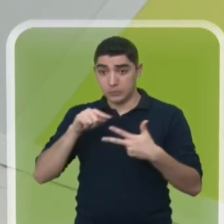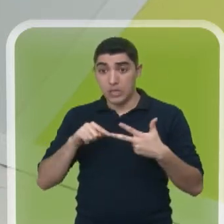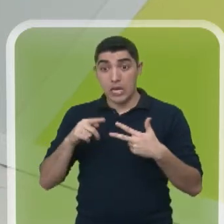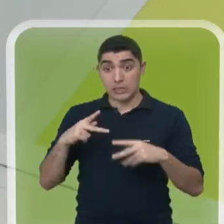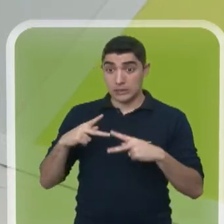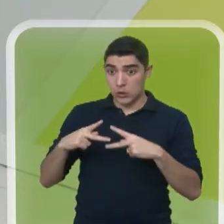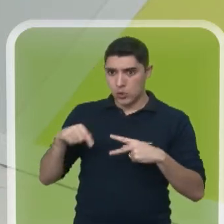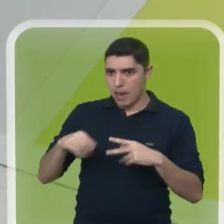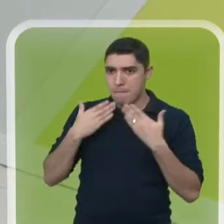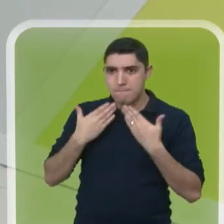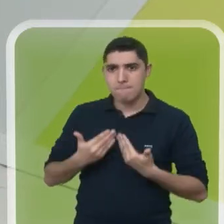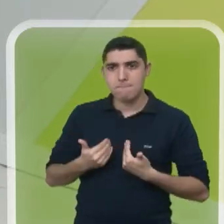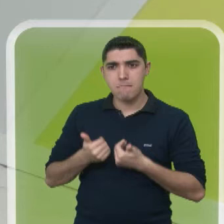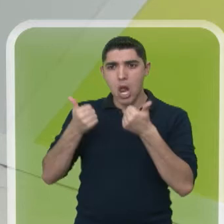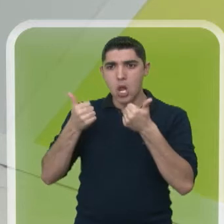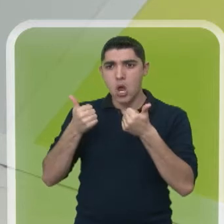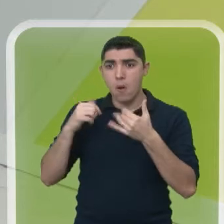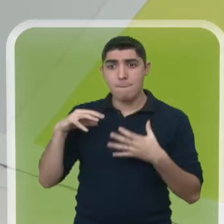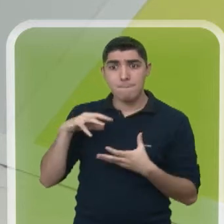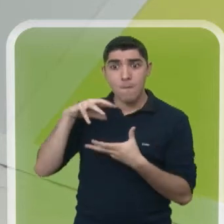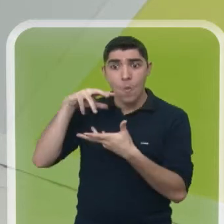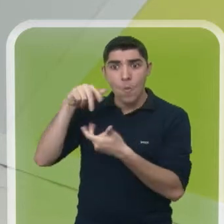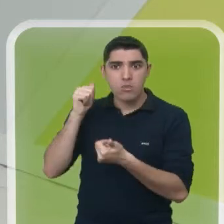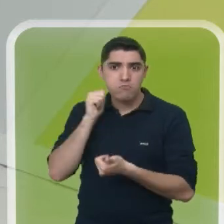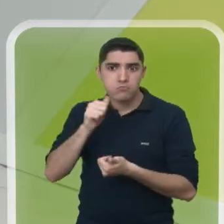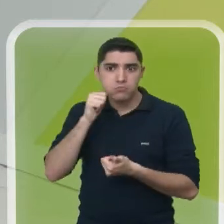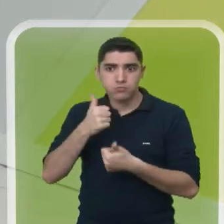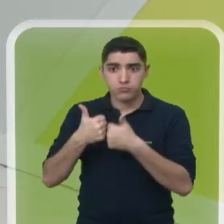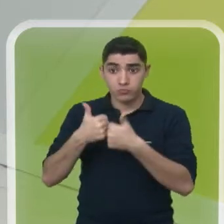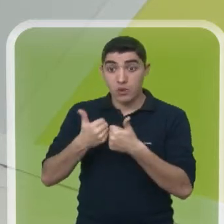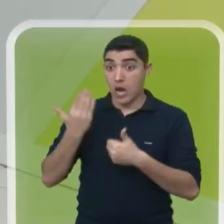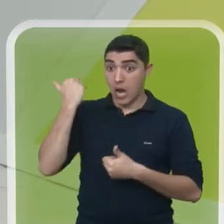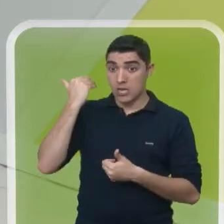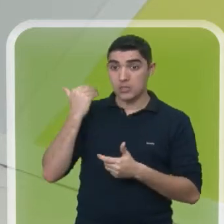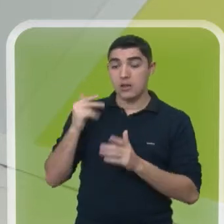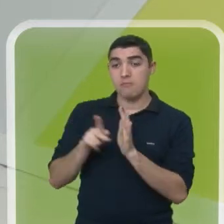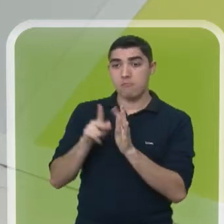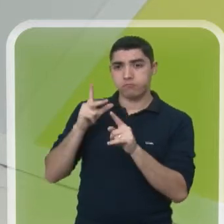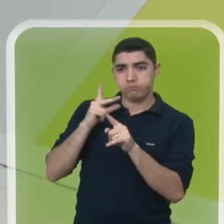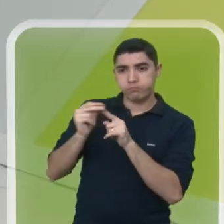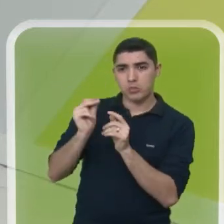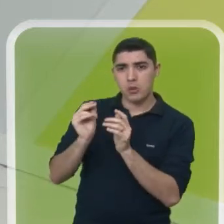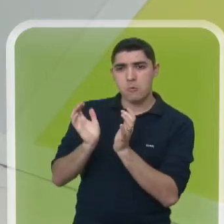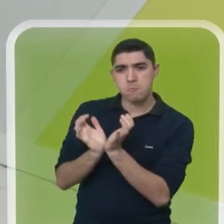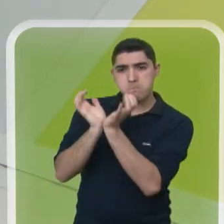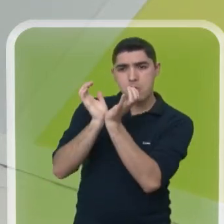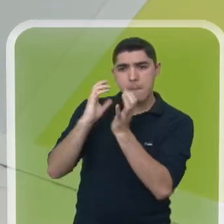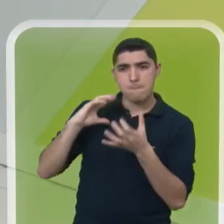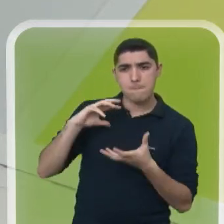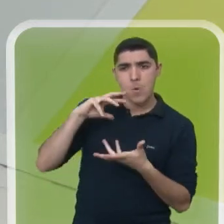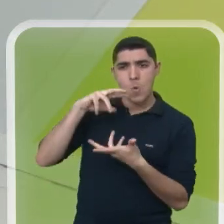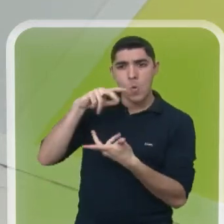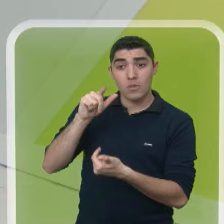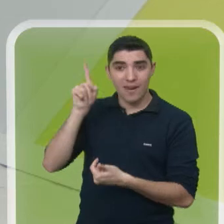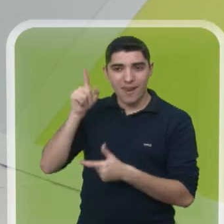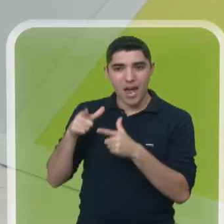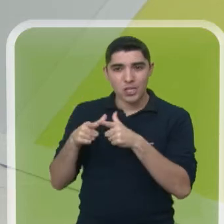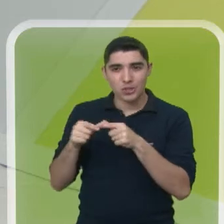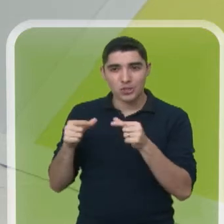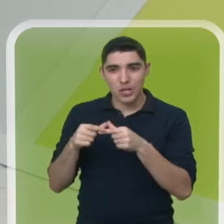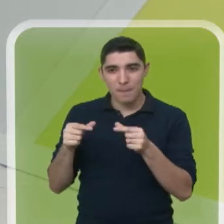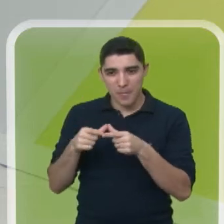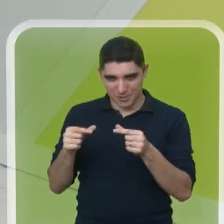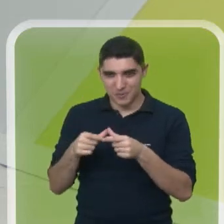melhor time do mundo. O São José foi, né, quando foi campeão mundial lá no Japão,